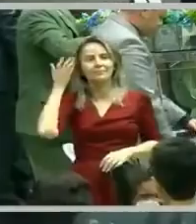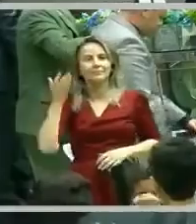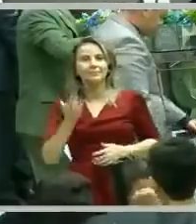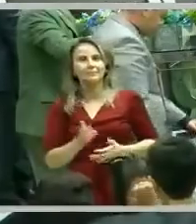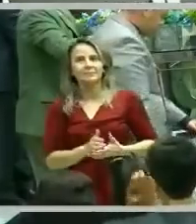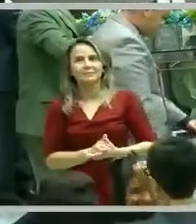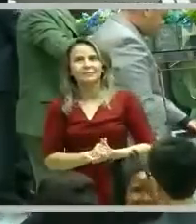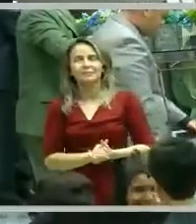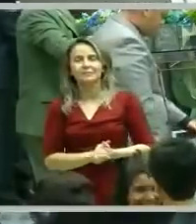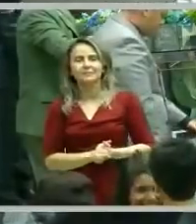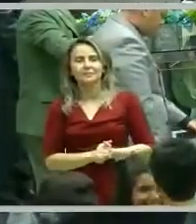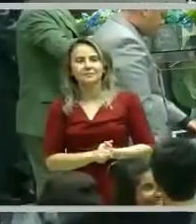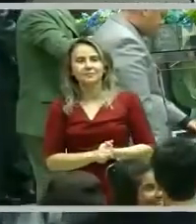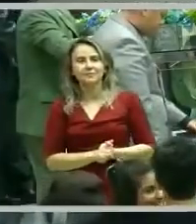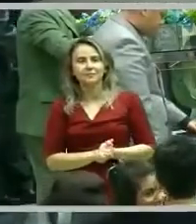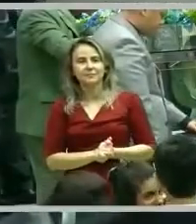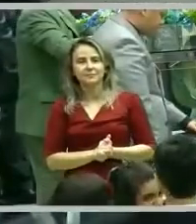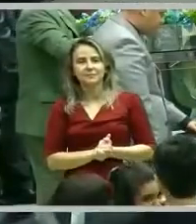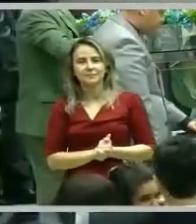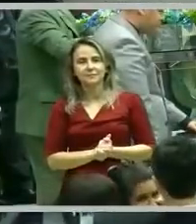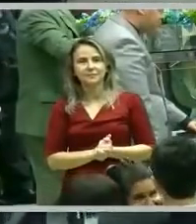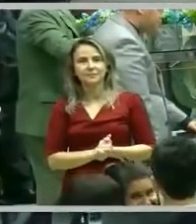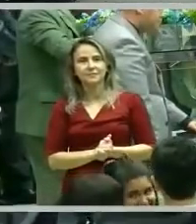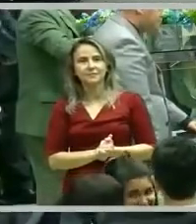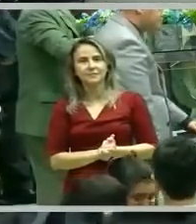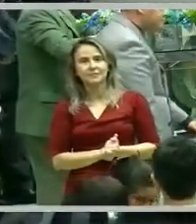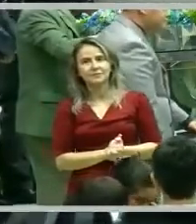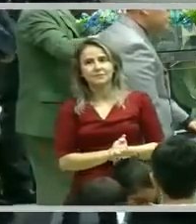É revelação de Deus.